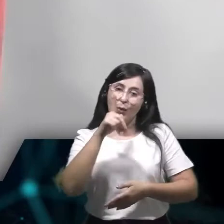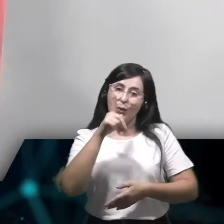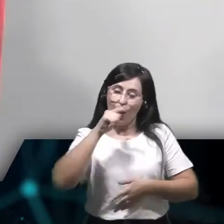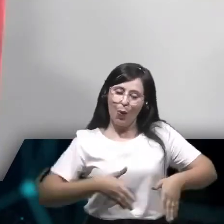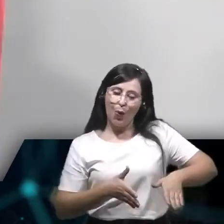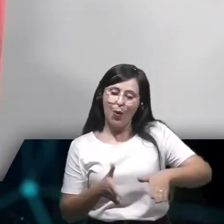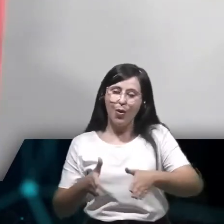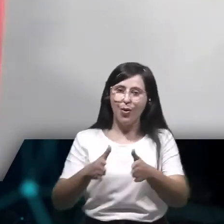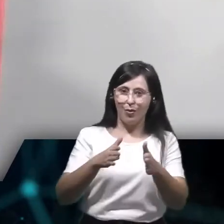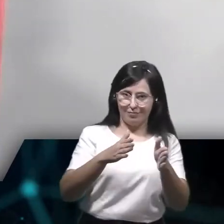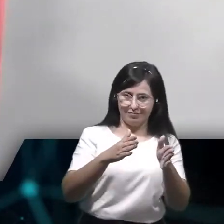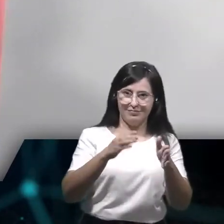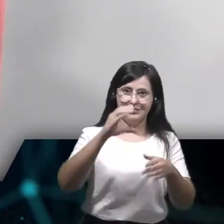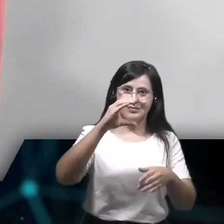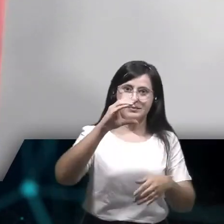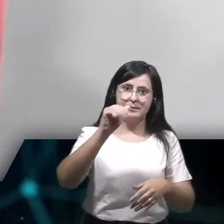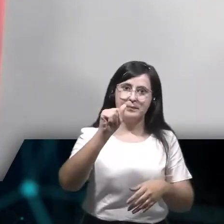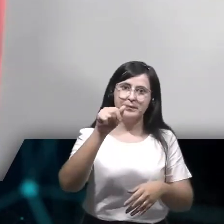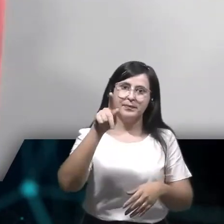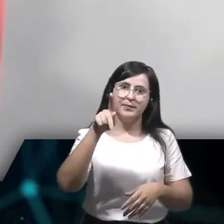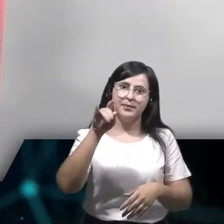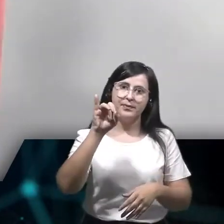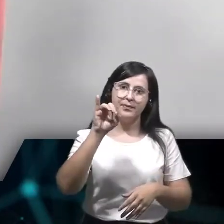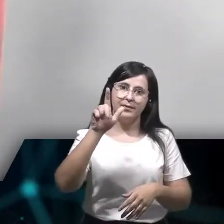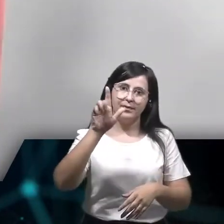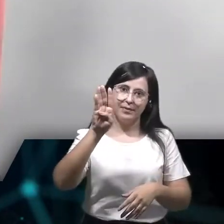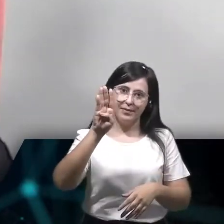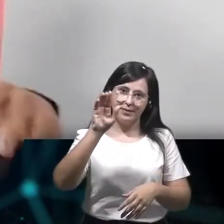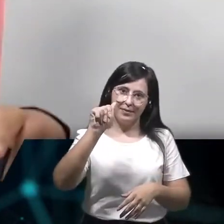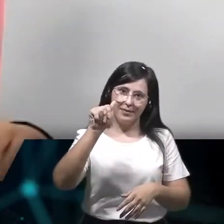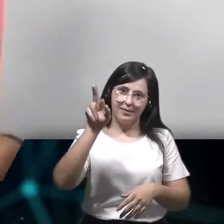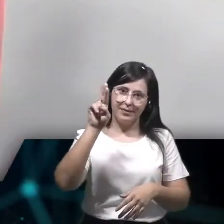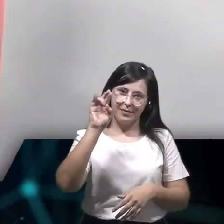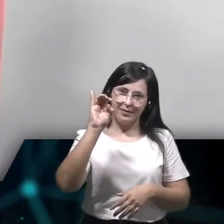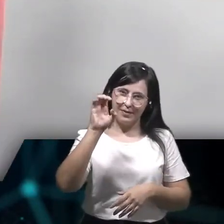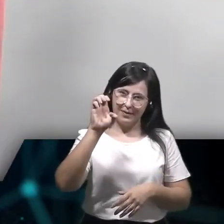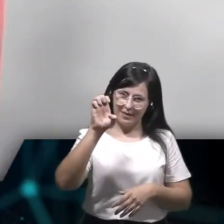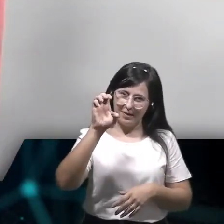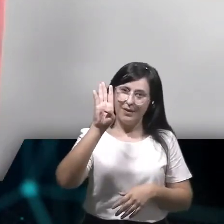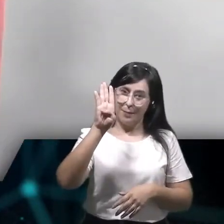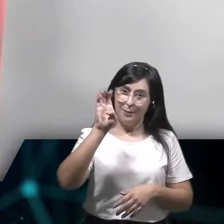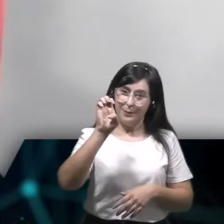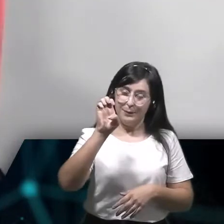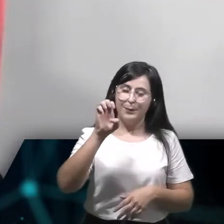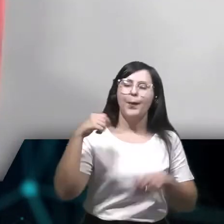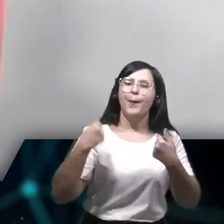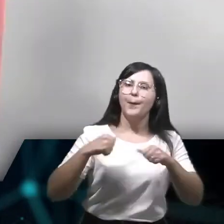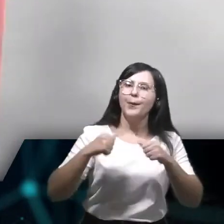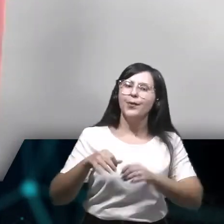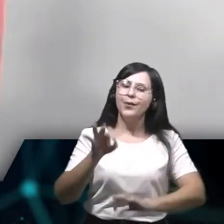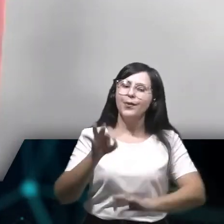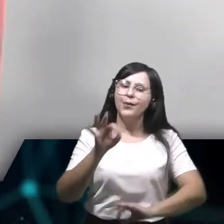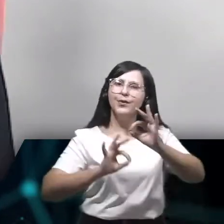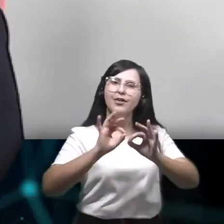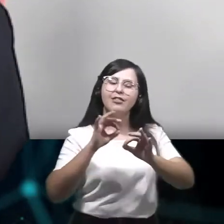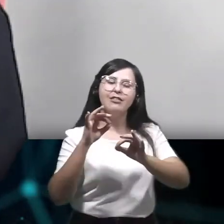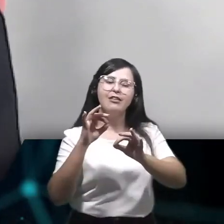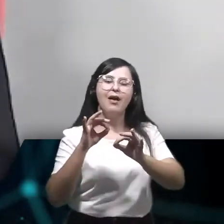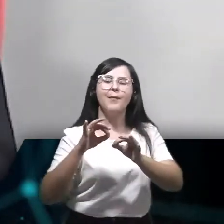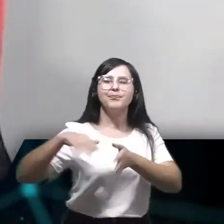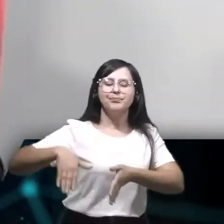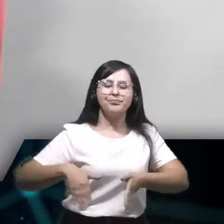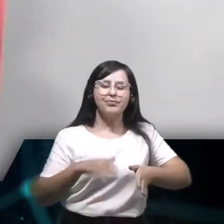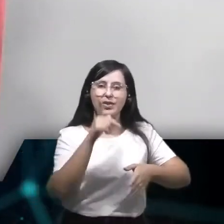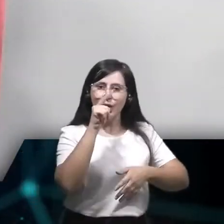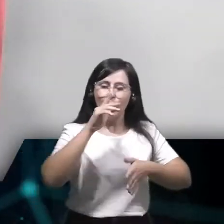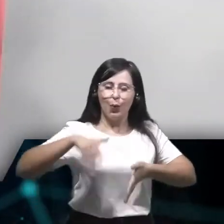me contou que a nossa economia aqui na zona do Polo das Confecções,